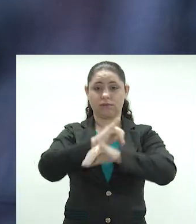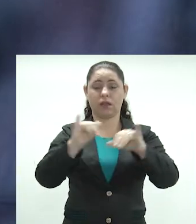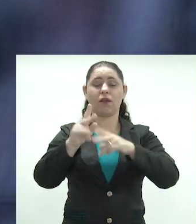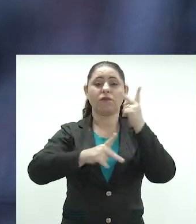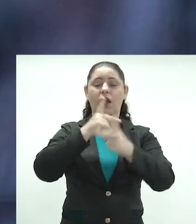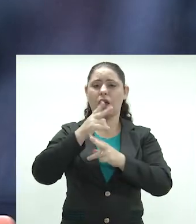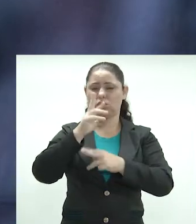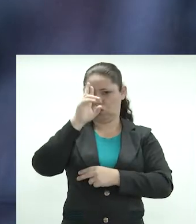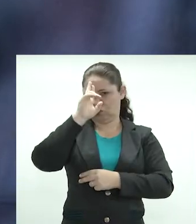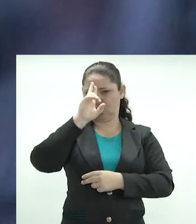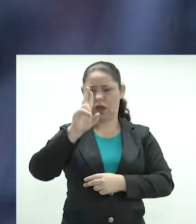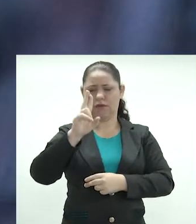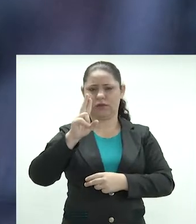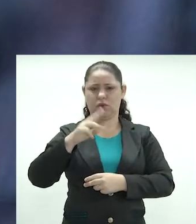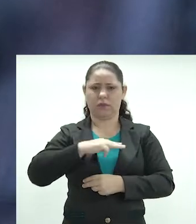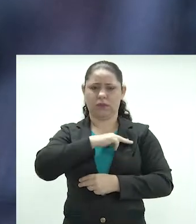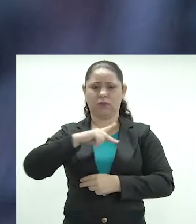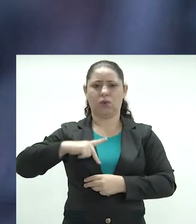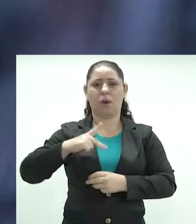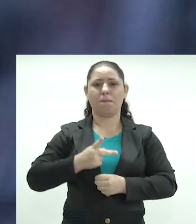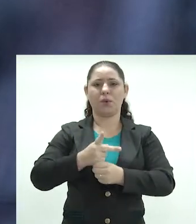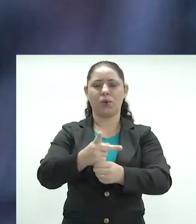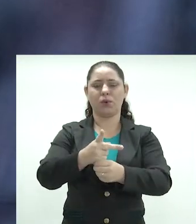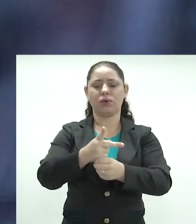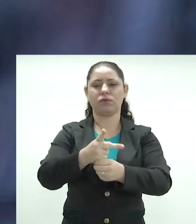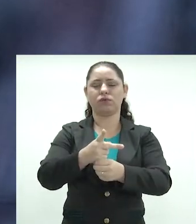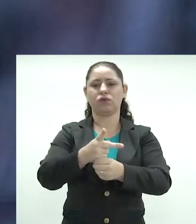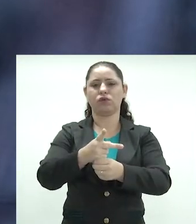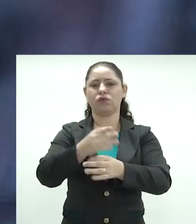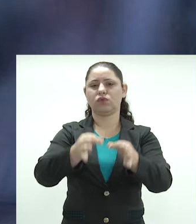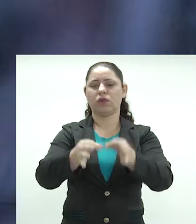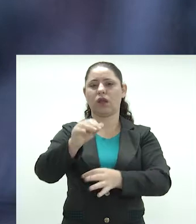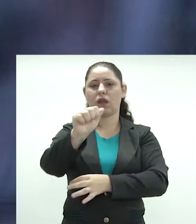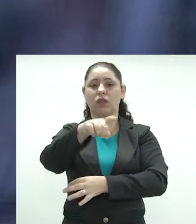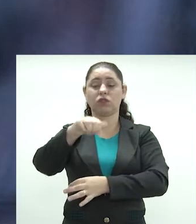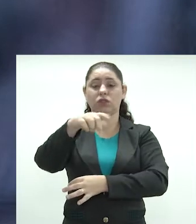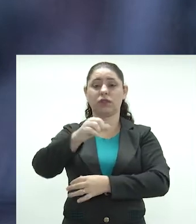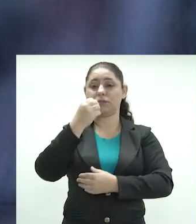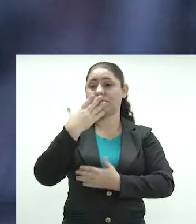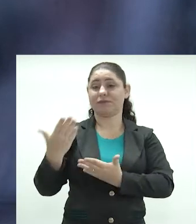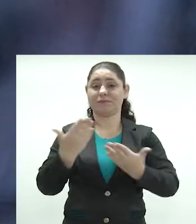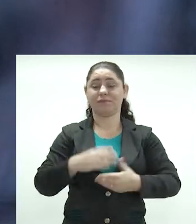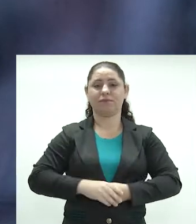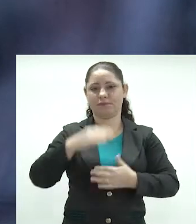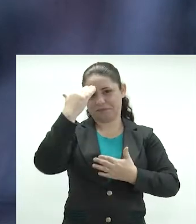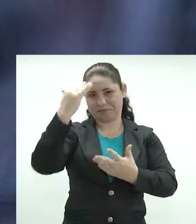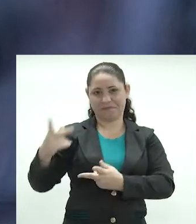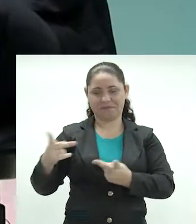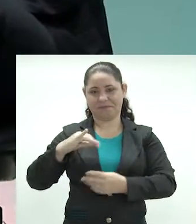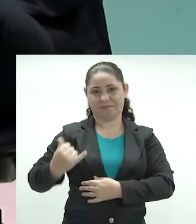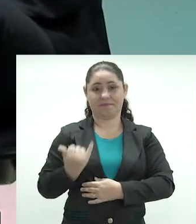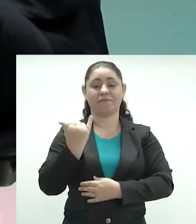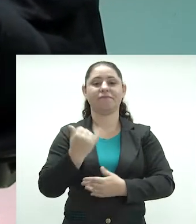Ministério Público no nosso programa, nada melhor do que falar com o chefe do Ministério Público no Estado, o Procurador de Justiça, Alexandre Magno. Seja bem-vindo ao